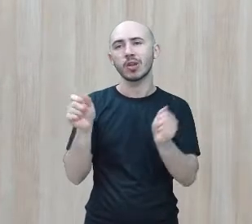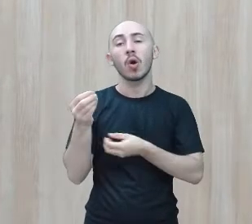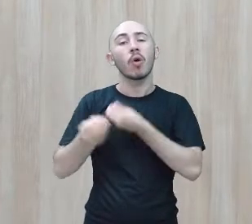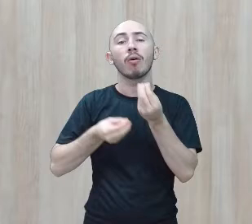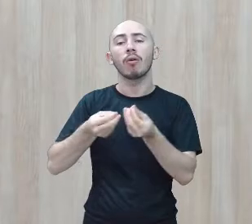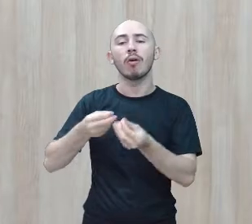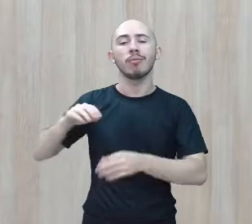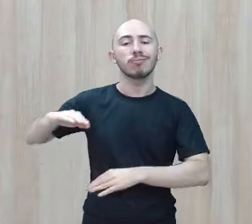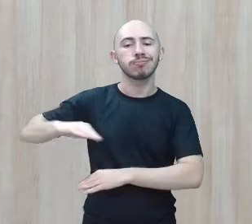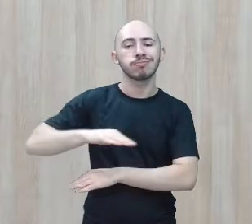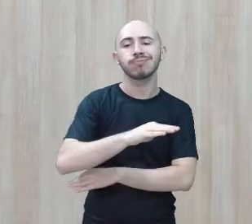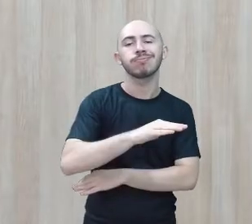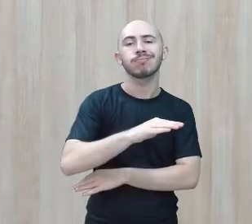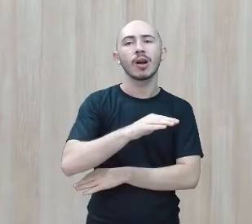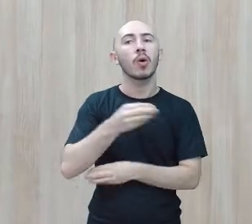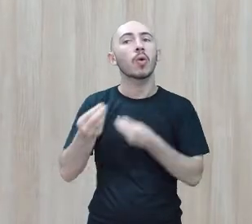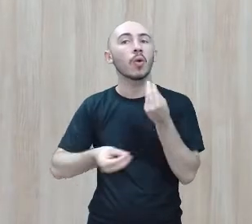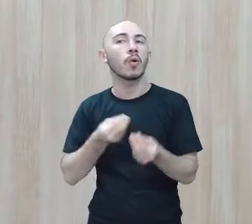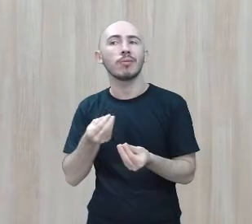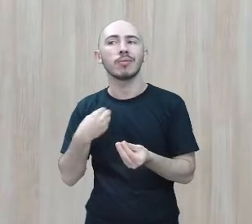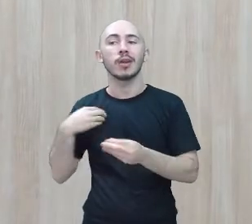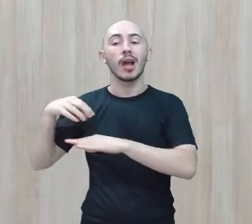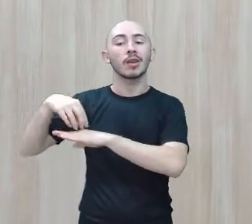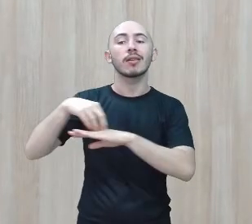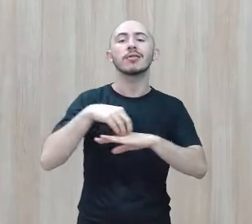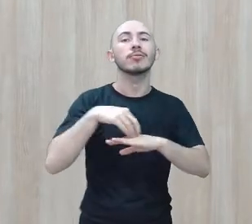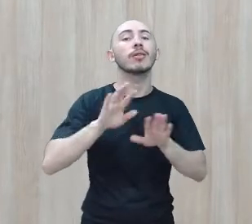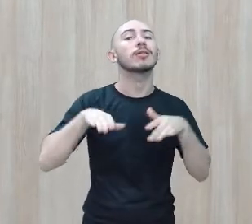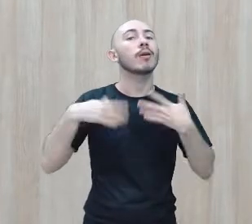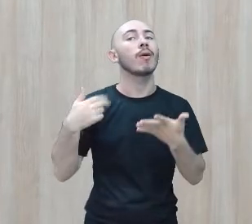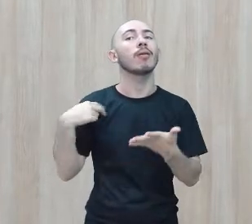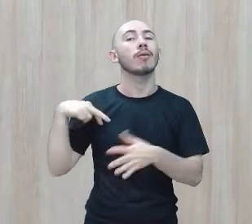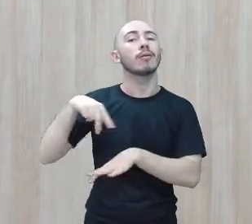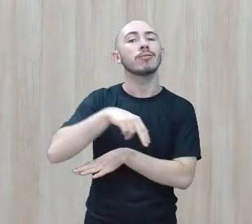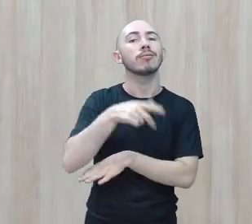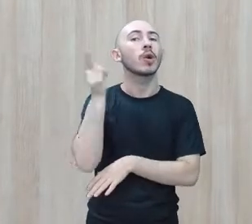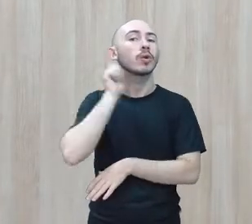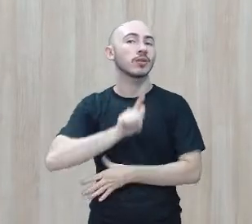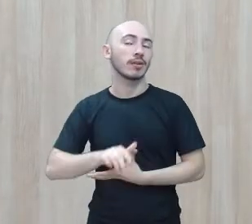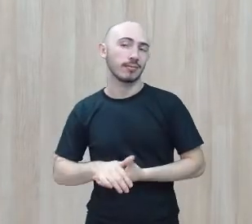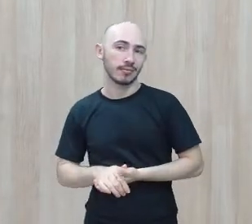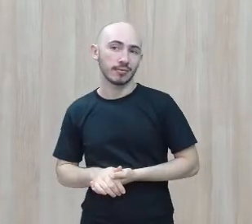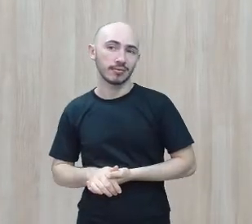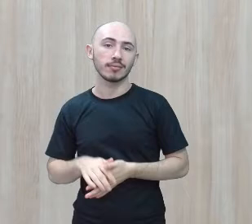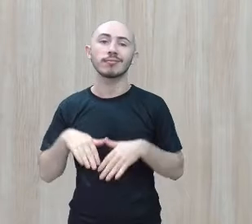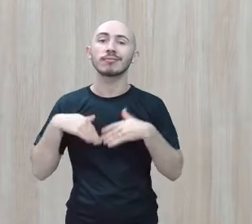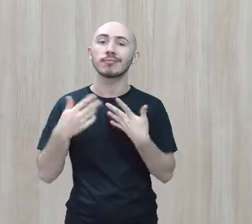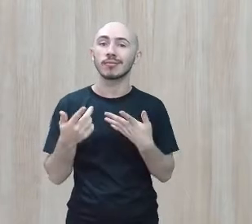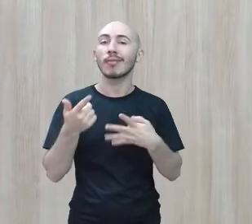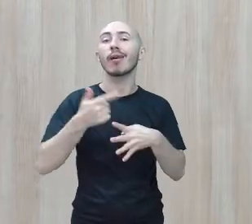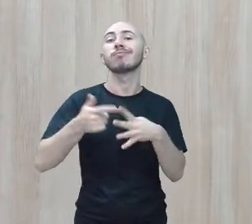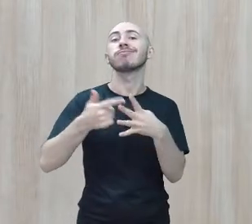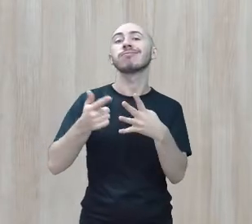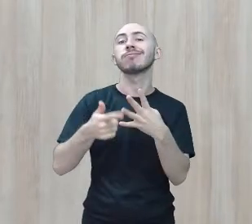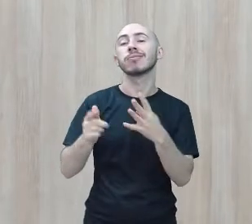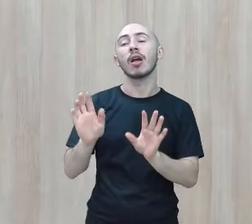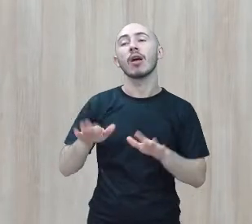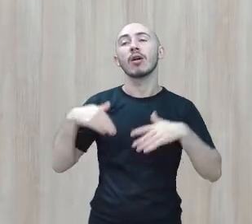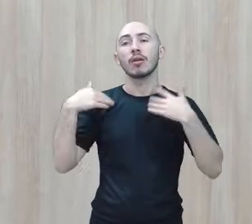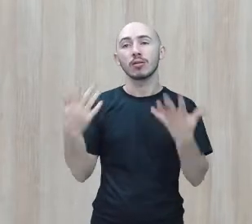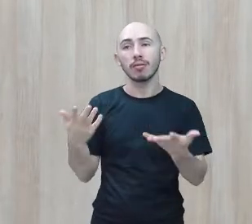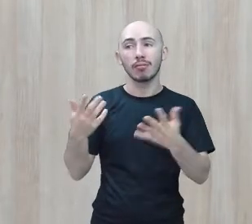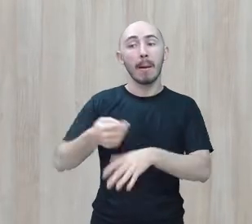passar? Que tipo de carro vai passar? Que transporte? Carro não é, que transporte vai passar? Então, quais são as complicações? Eu estou falando nas